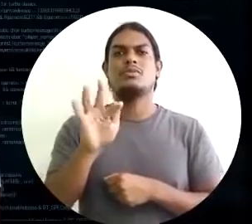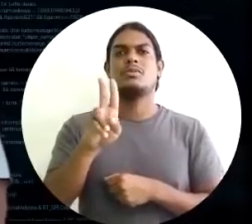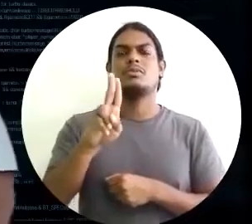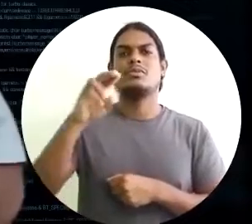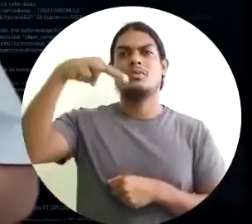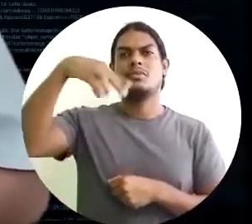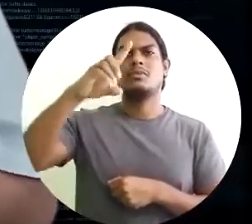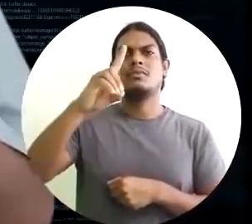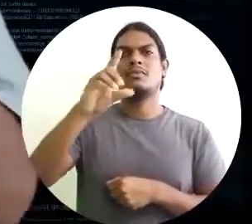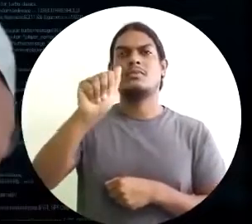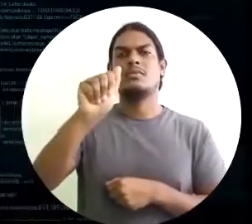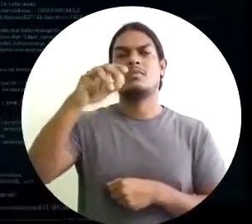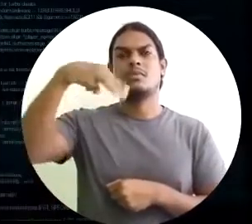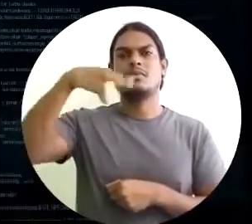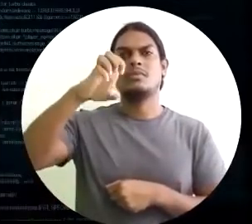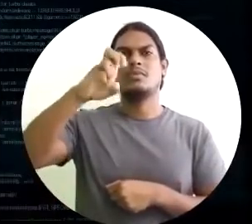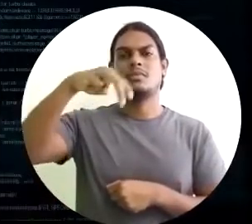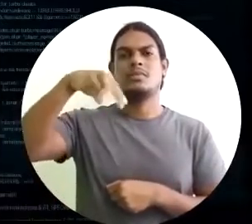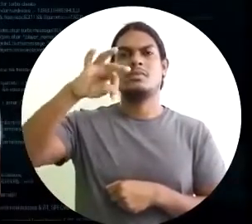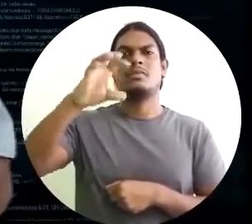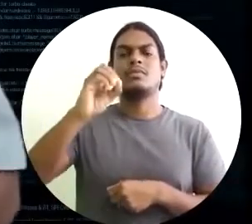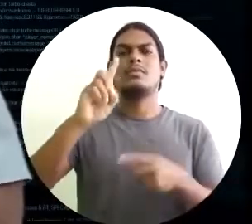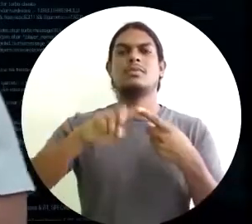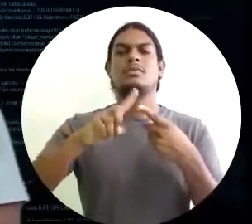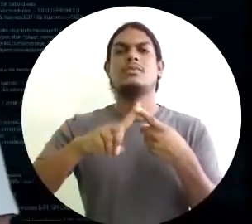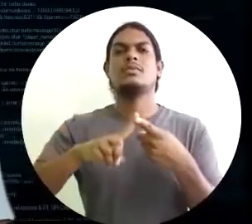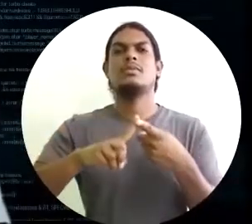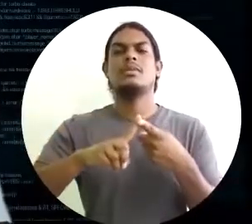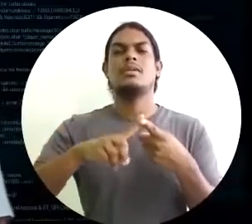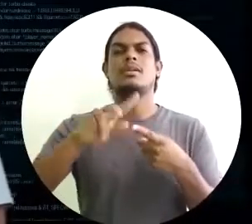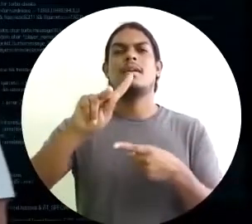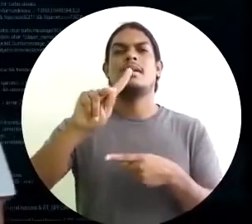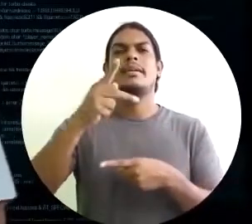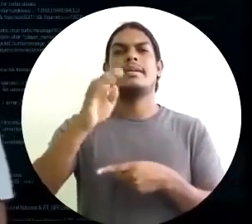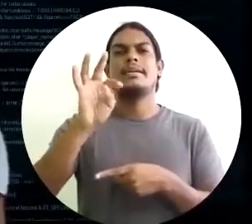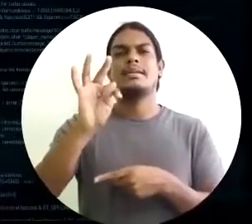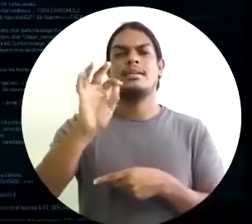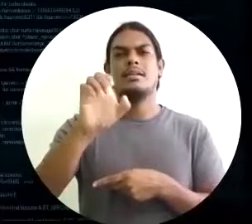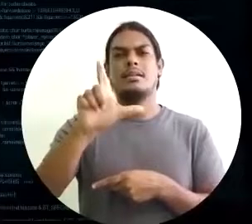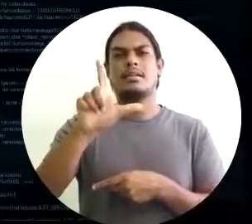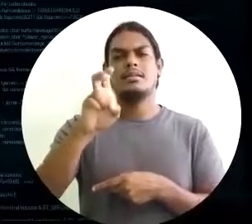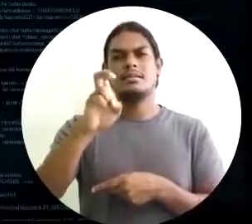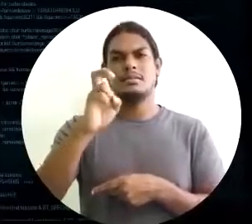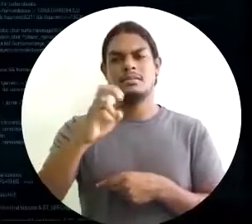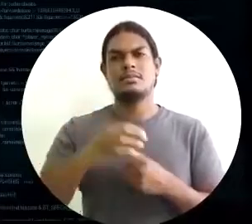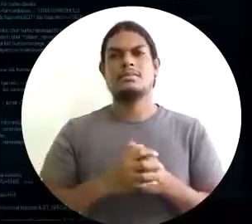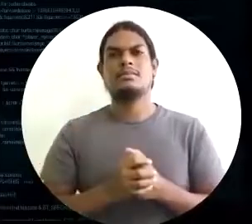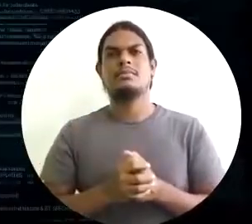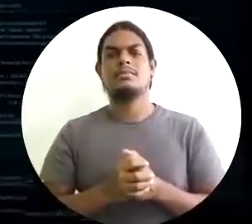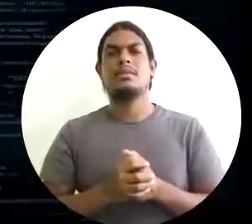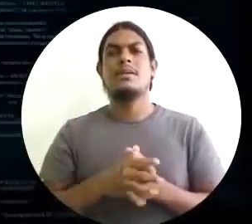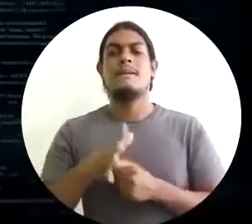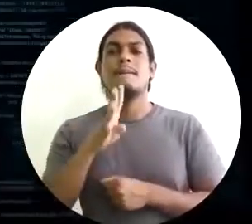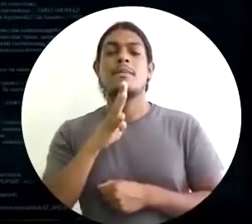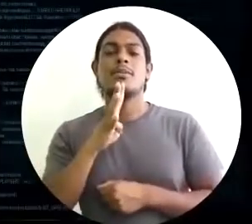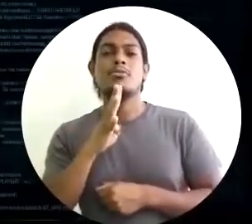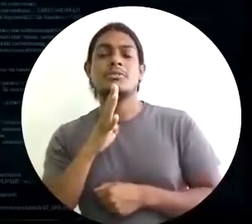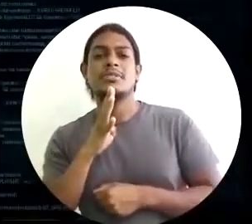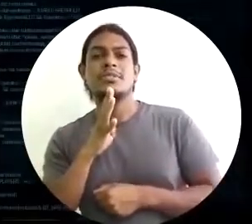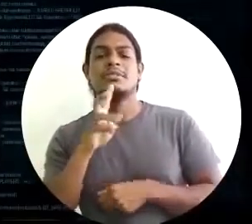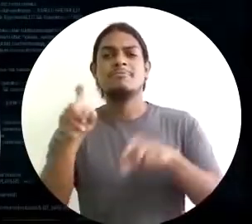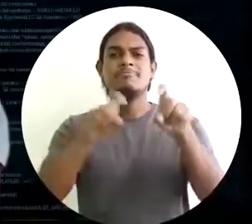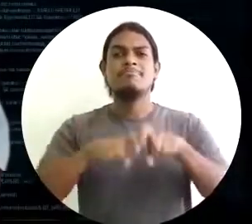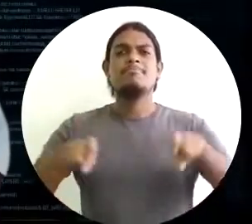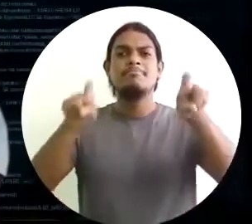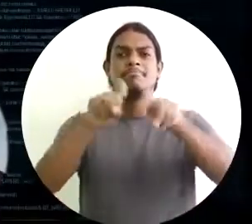HTML5. Para que possamos trabalhar com a internet, com a web, a gente tem que descobrir o que é a